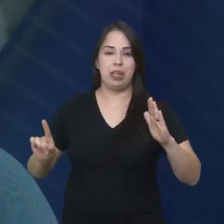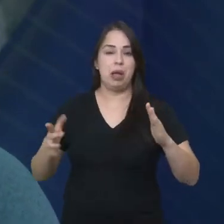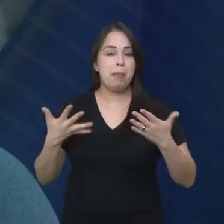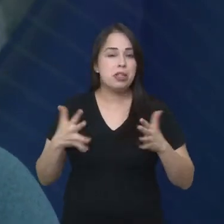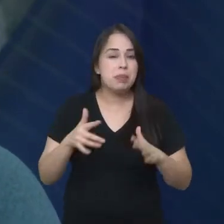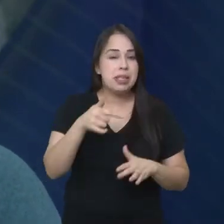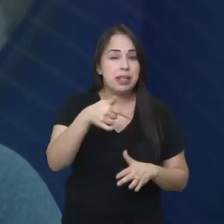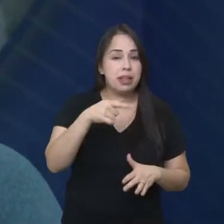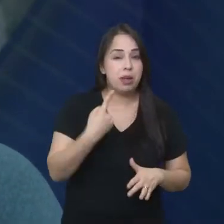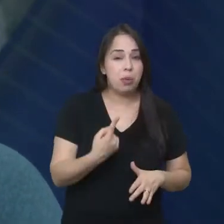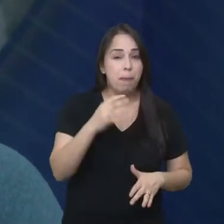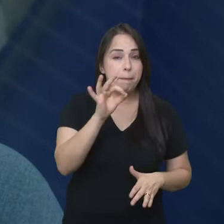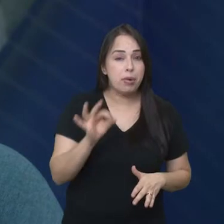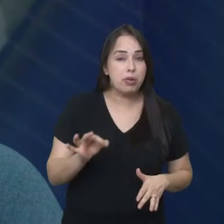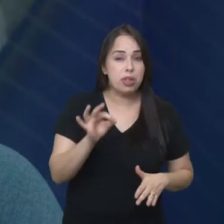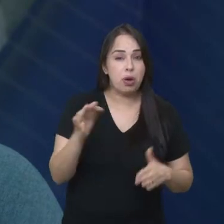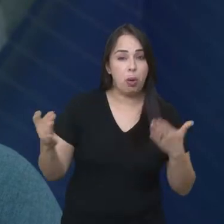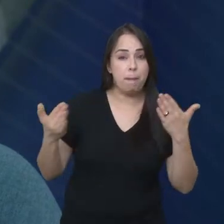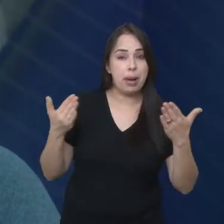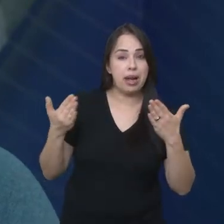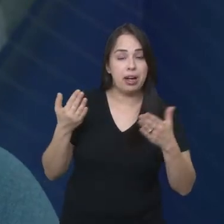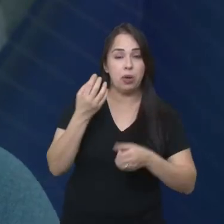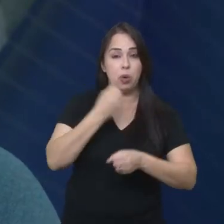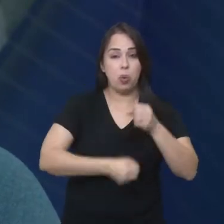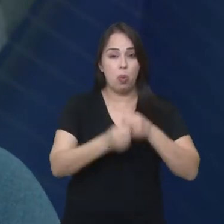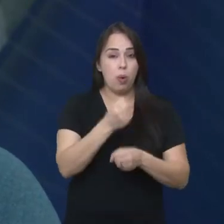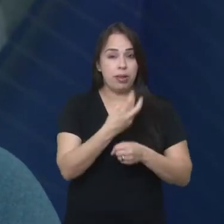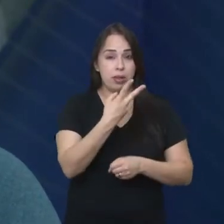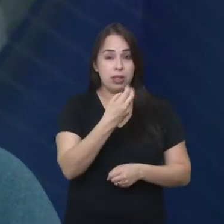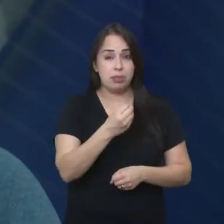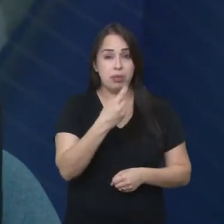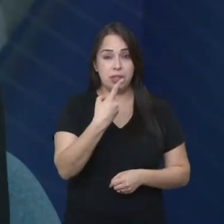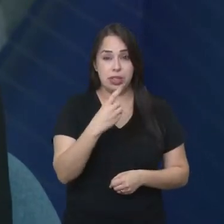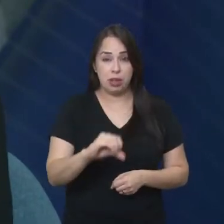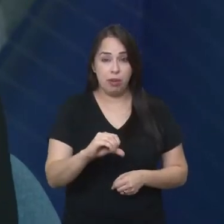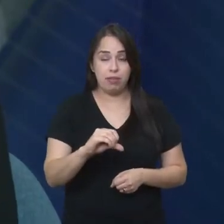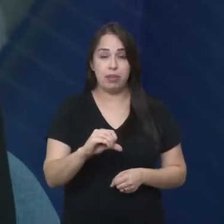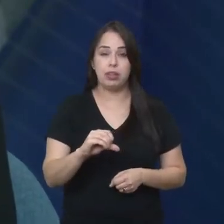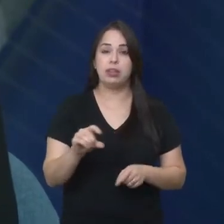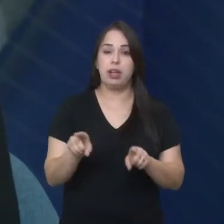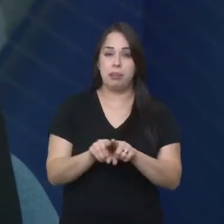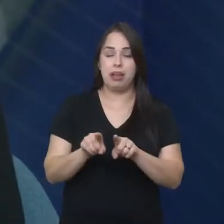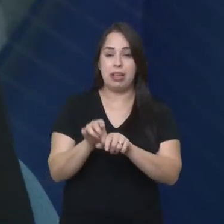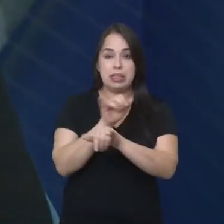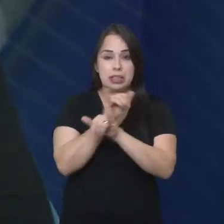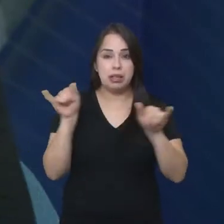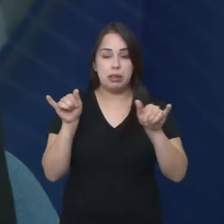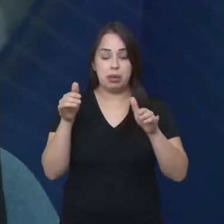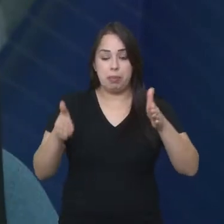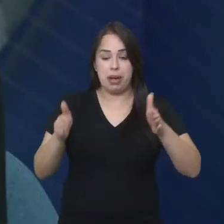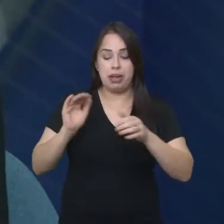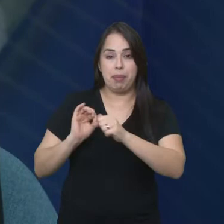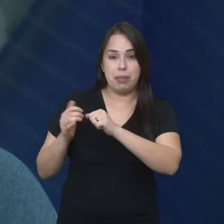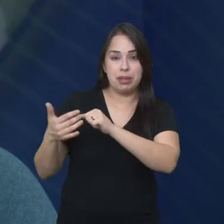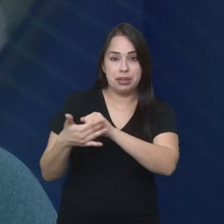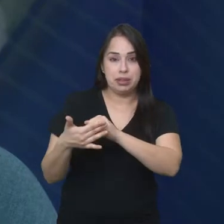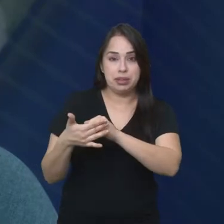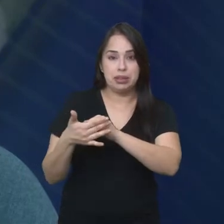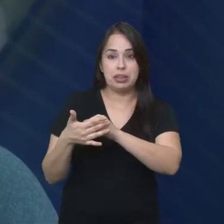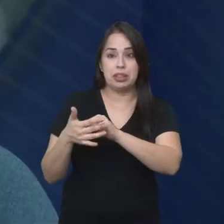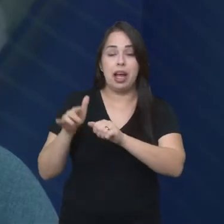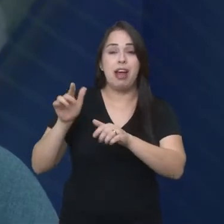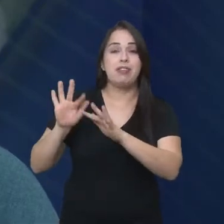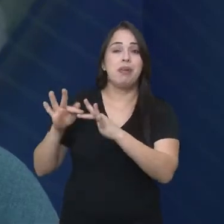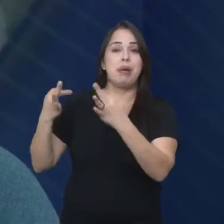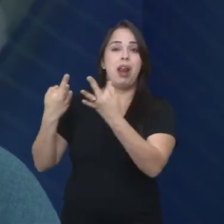em relação a 2019. Também a gente falou dessa questão da pandemia, também que agravou a situação econômica de muitas